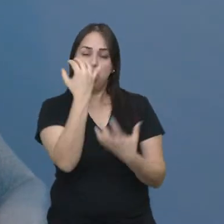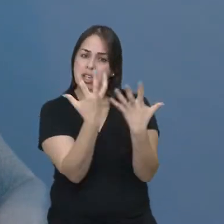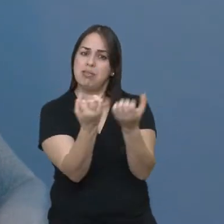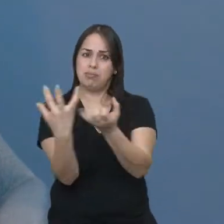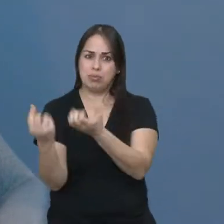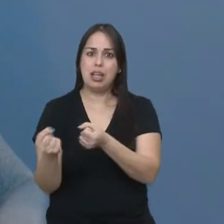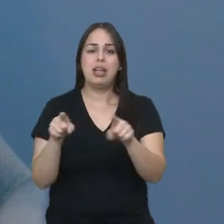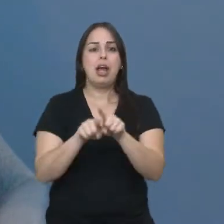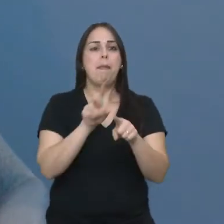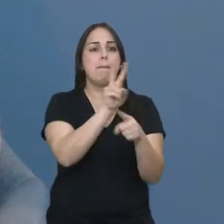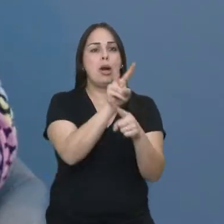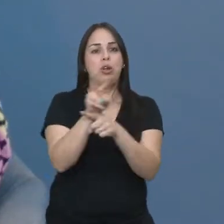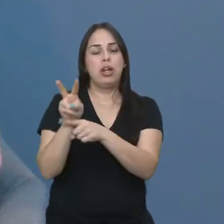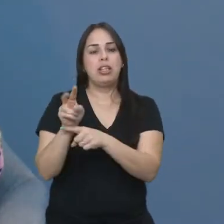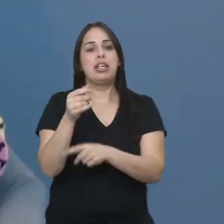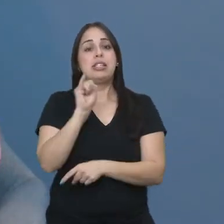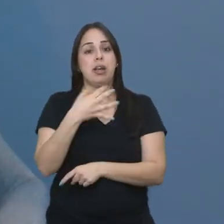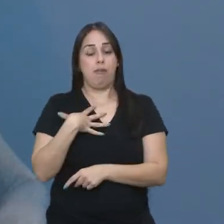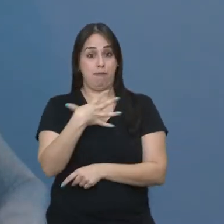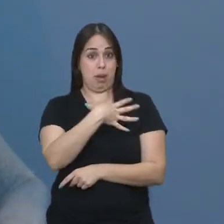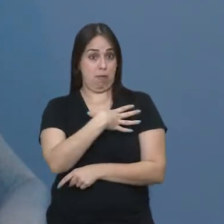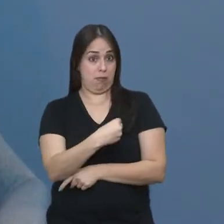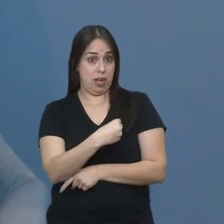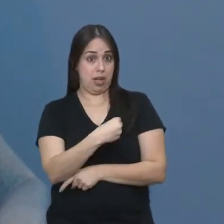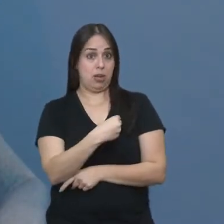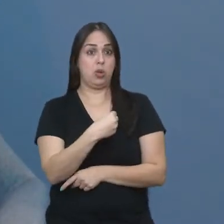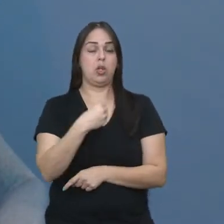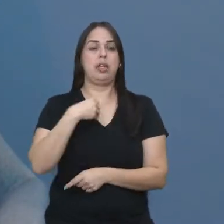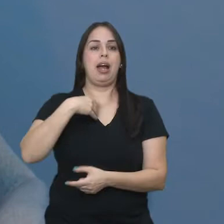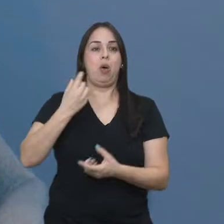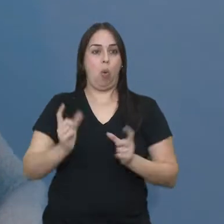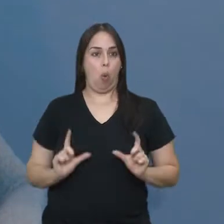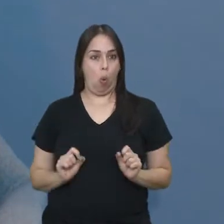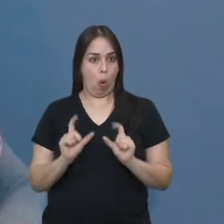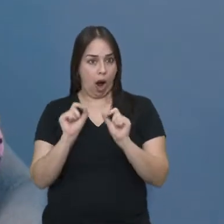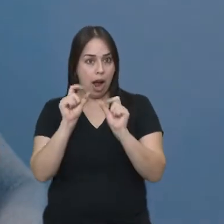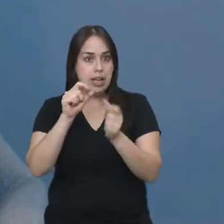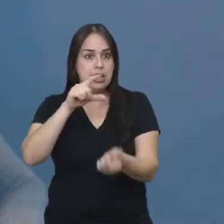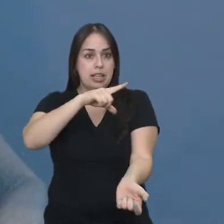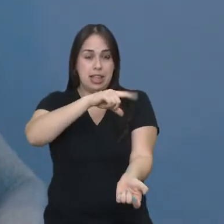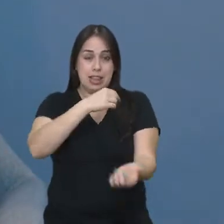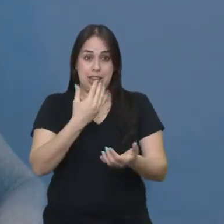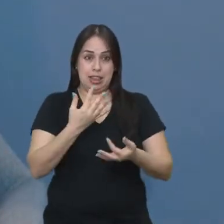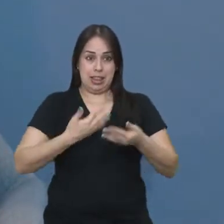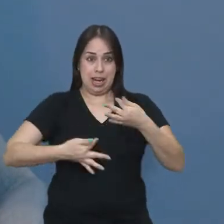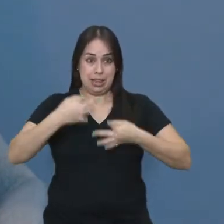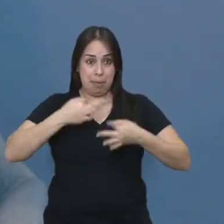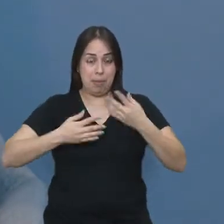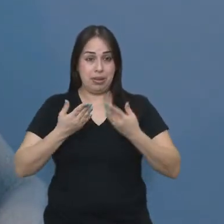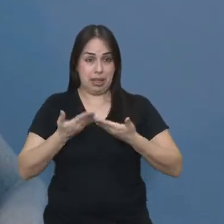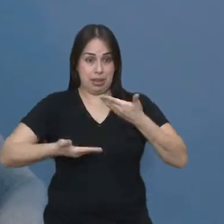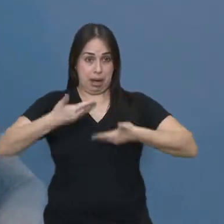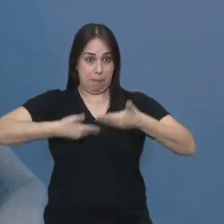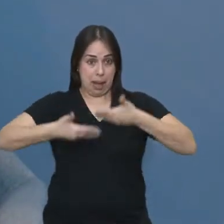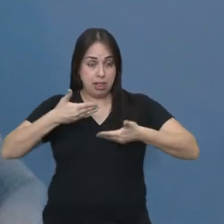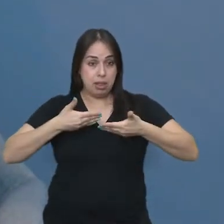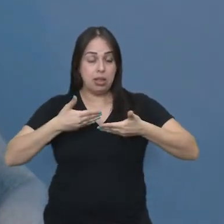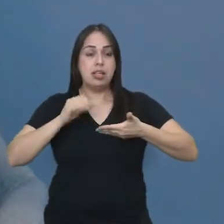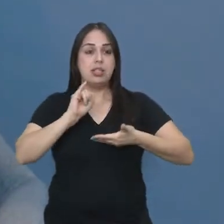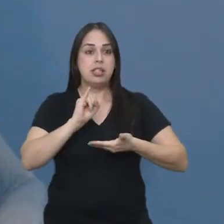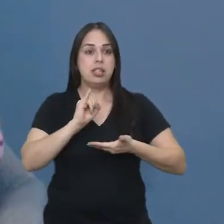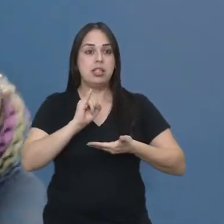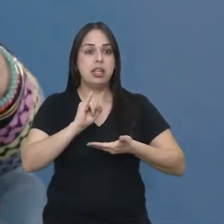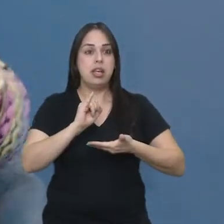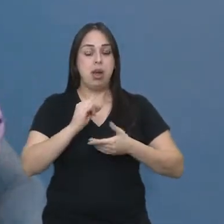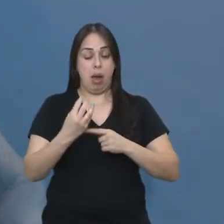quem? Proteger se eu tenho um filho que está fazendo uma químio, uma rádio, alguma coisa, e ele faz parte desse grupo de risco, se eu vacinar,